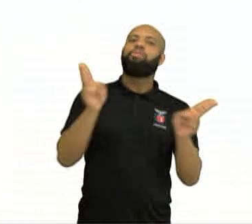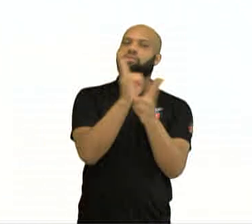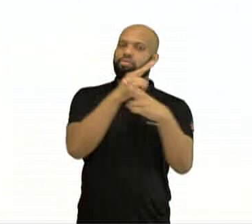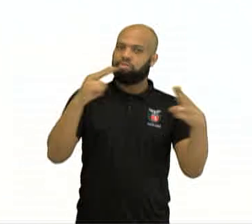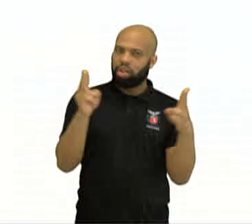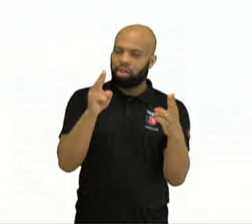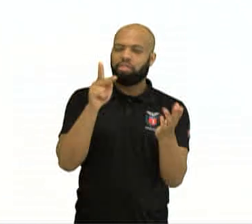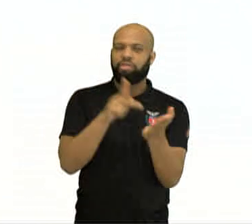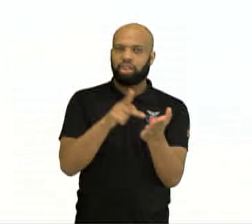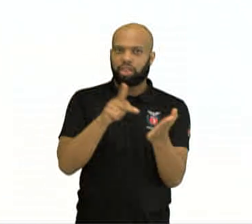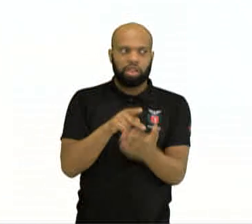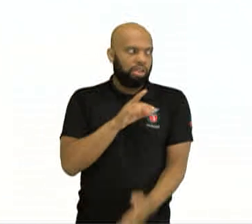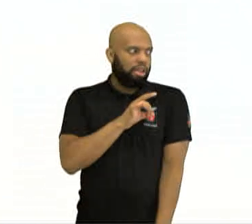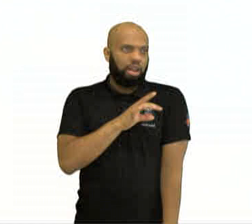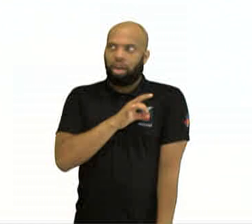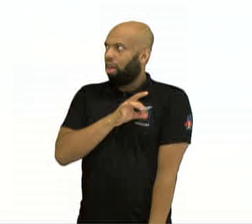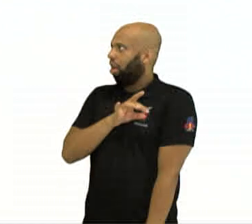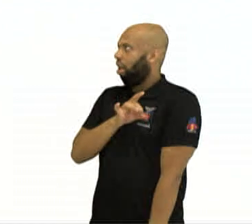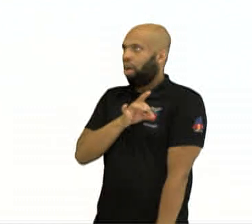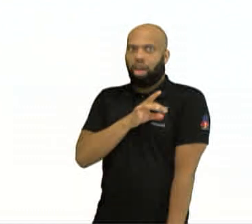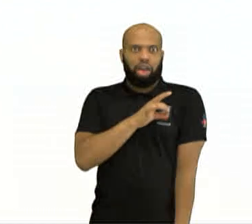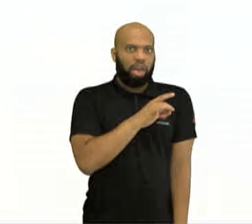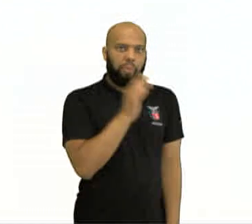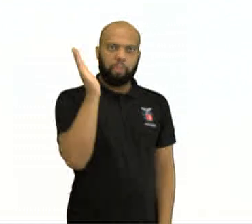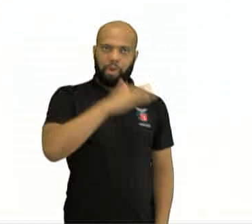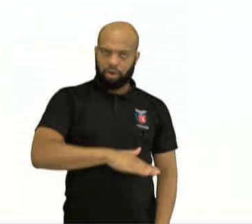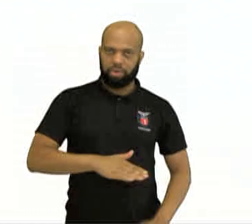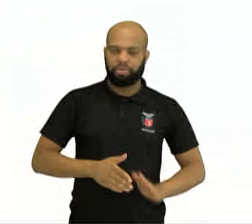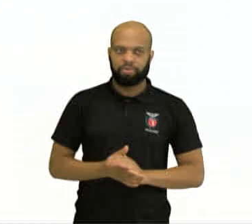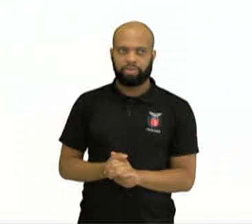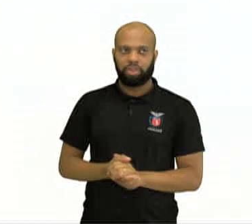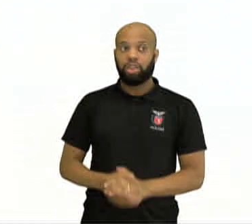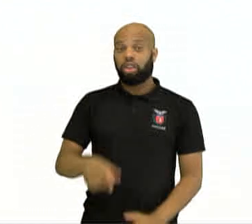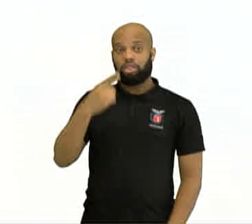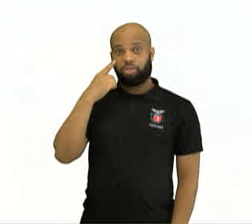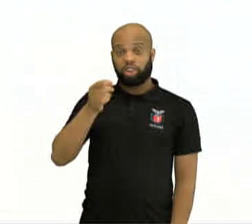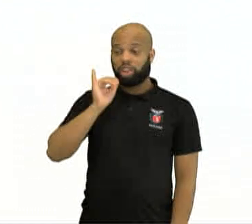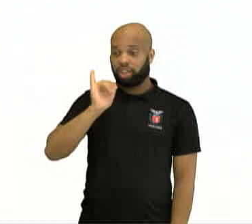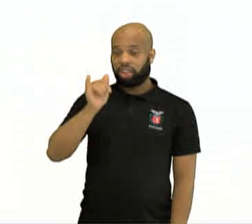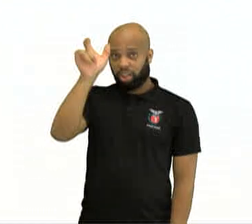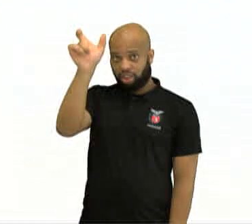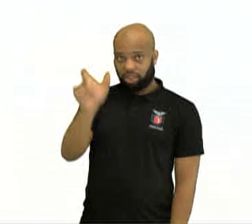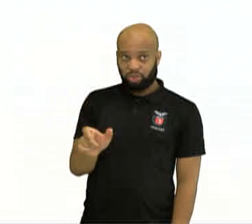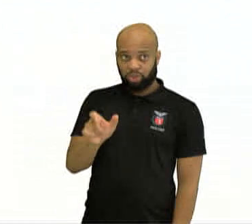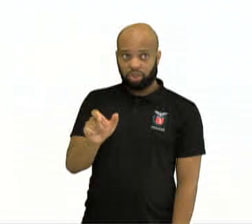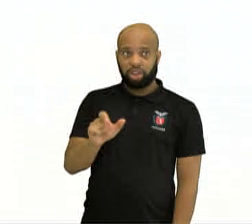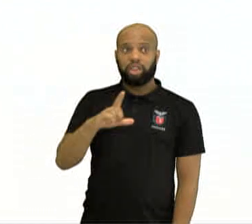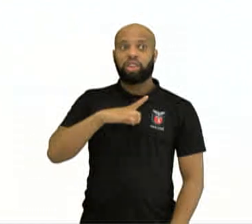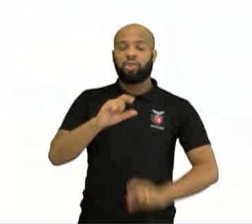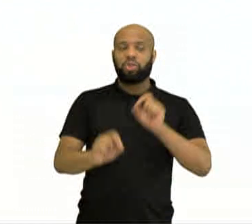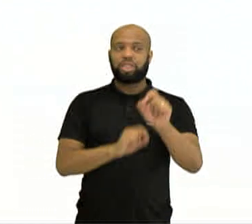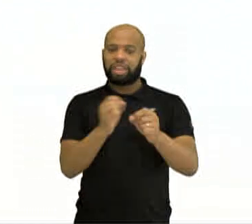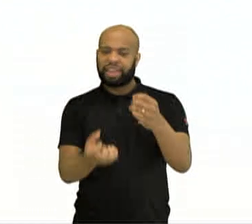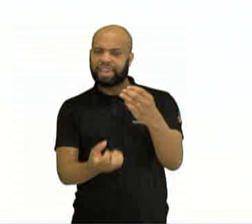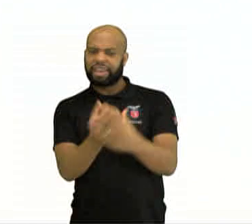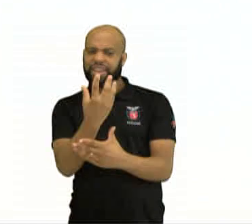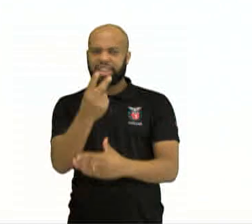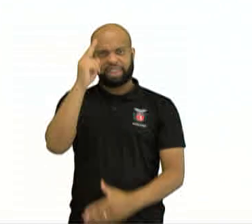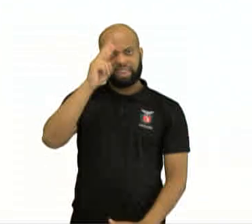mesmo assombrado. Repare que o narrador desse microconto, né, ele cria um enredo de que